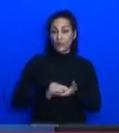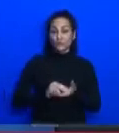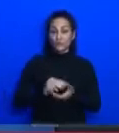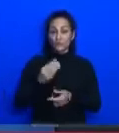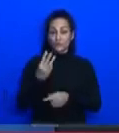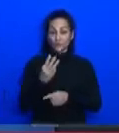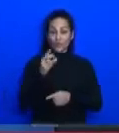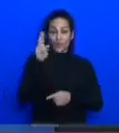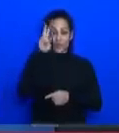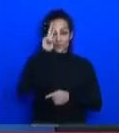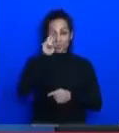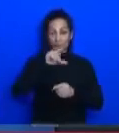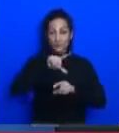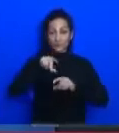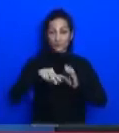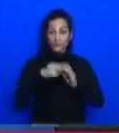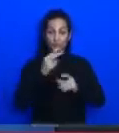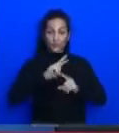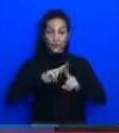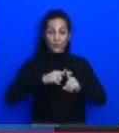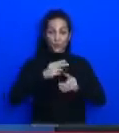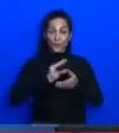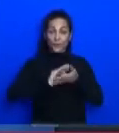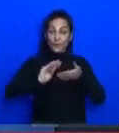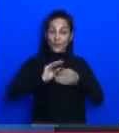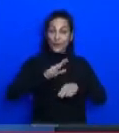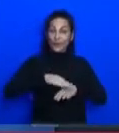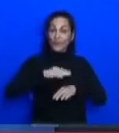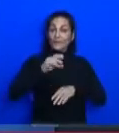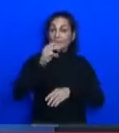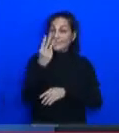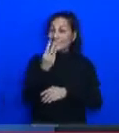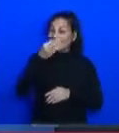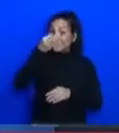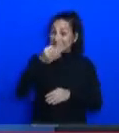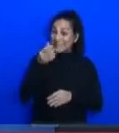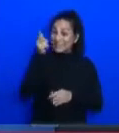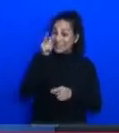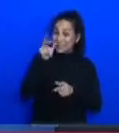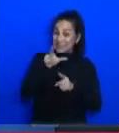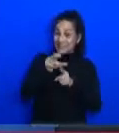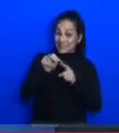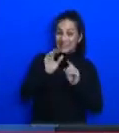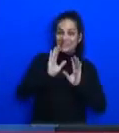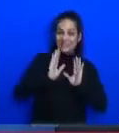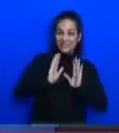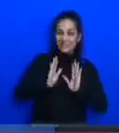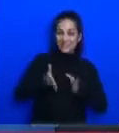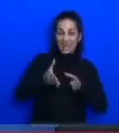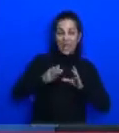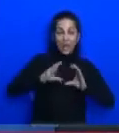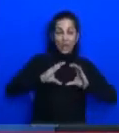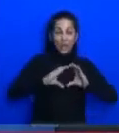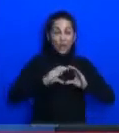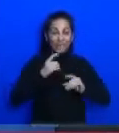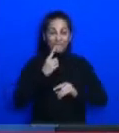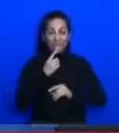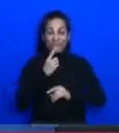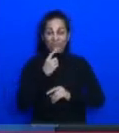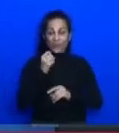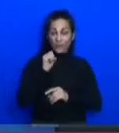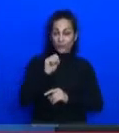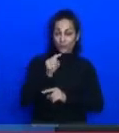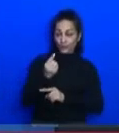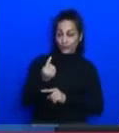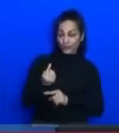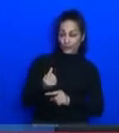faltam 3. Lembrando que no segundo sorteio você ganha prêmio também a partir de 3 acertos. Bola vermelha 01, vermelha